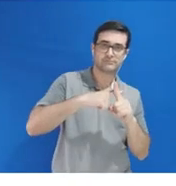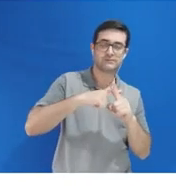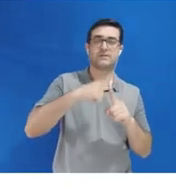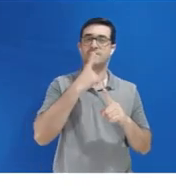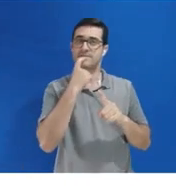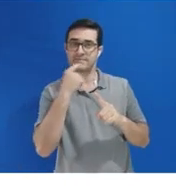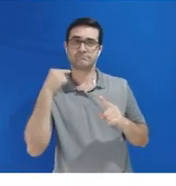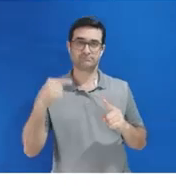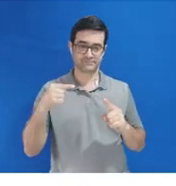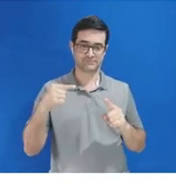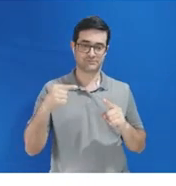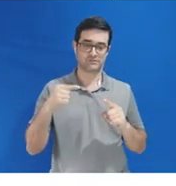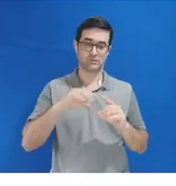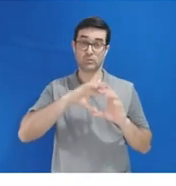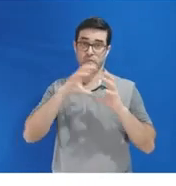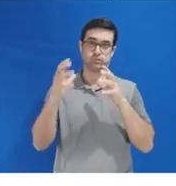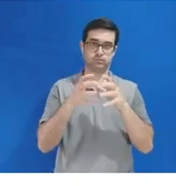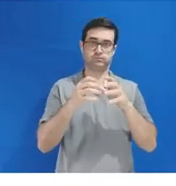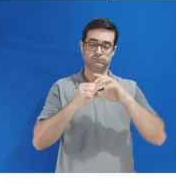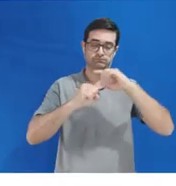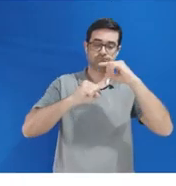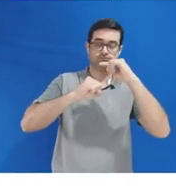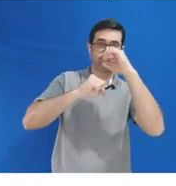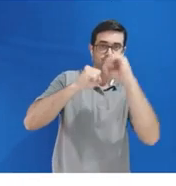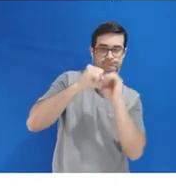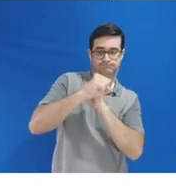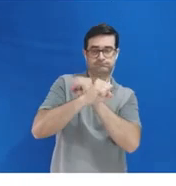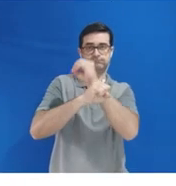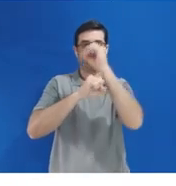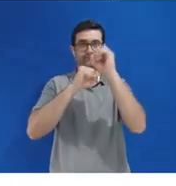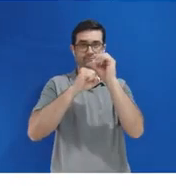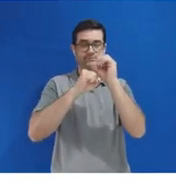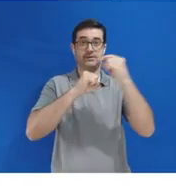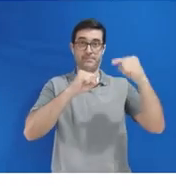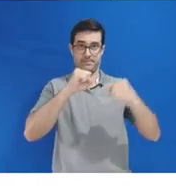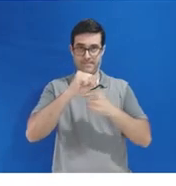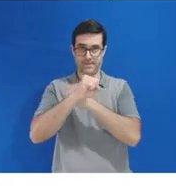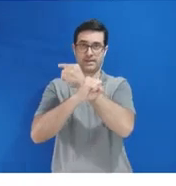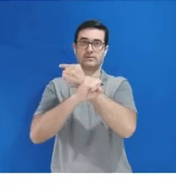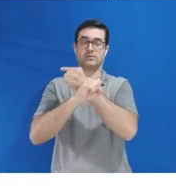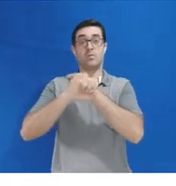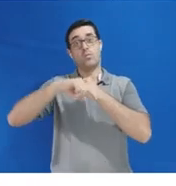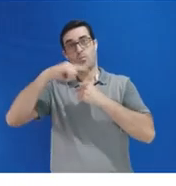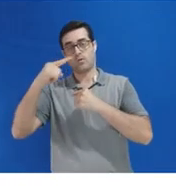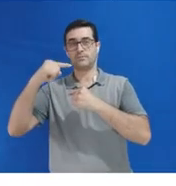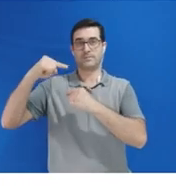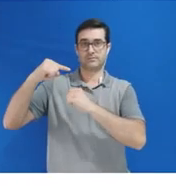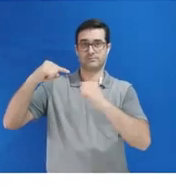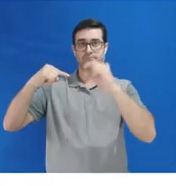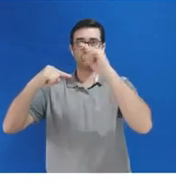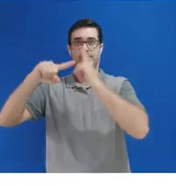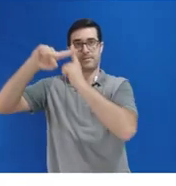na volta do meu cátion eu só tenho ânions. Na volta do meu ânion eu só tenho cátions. No momento